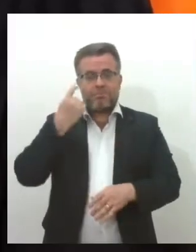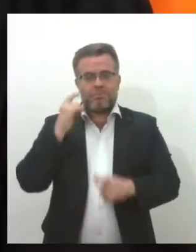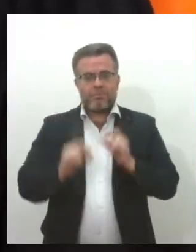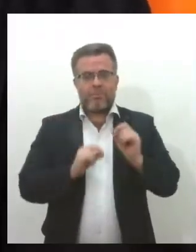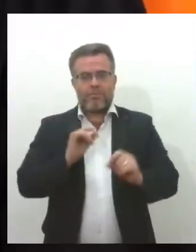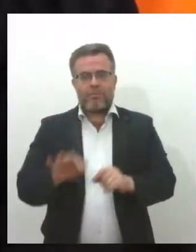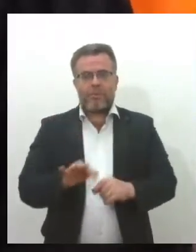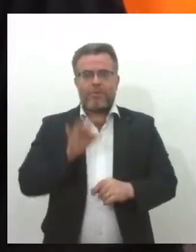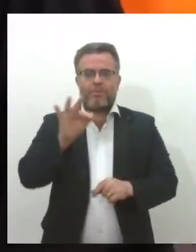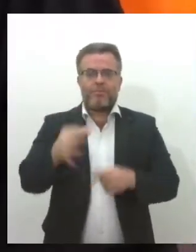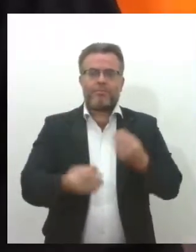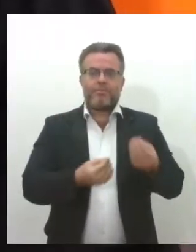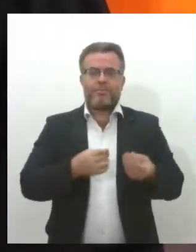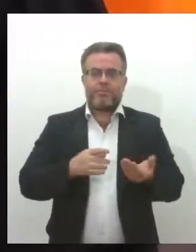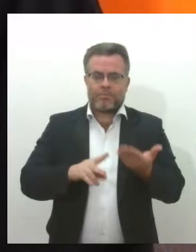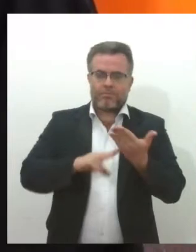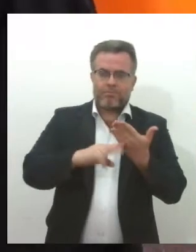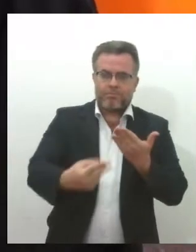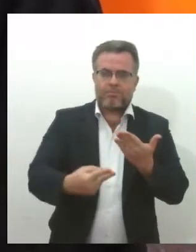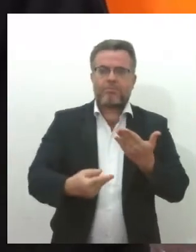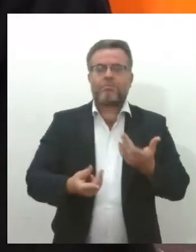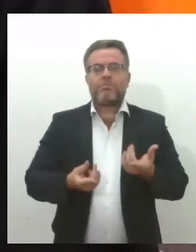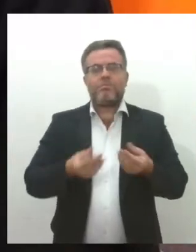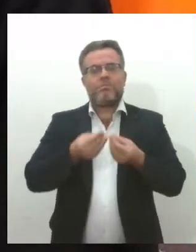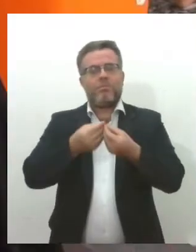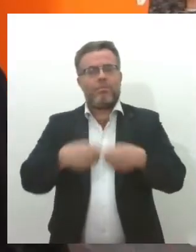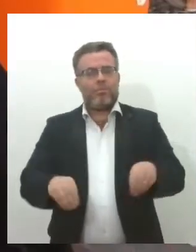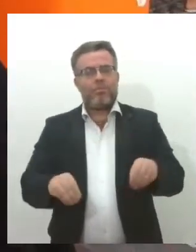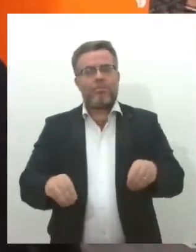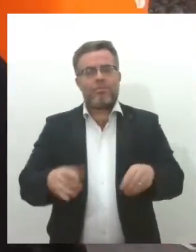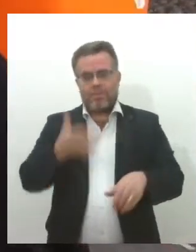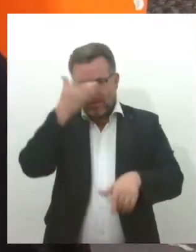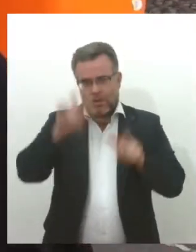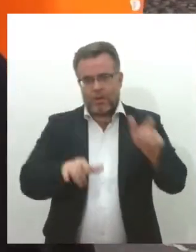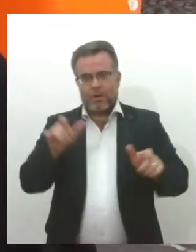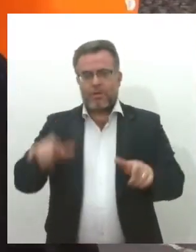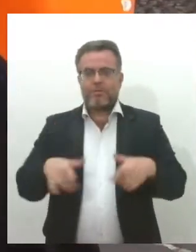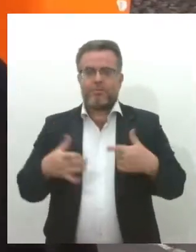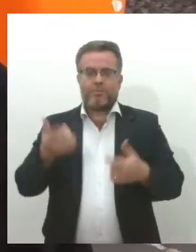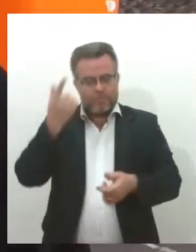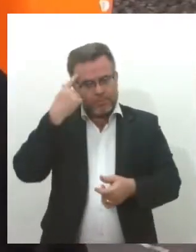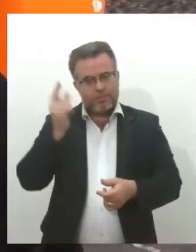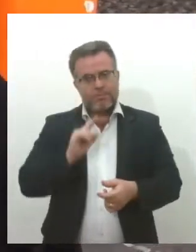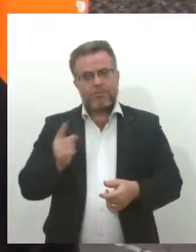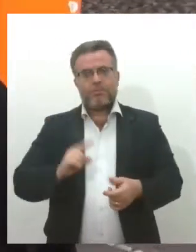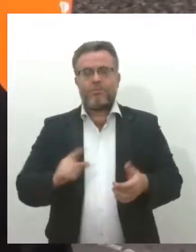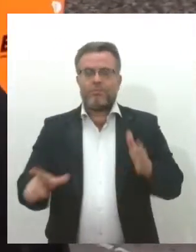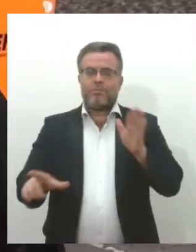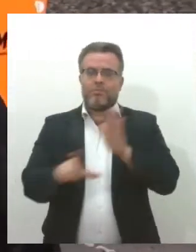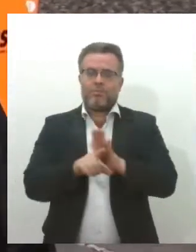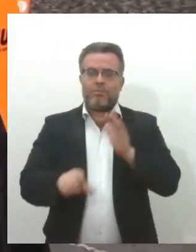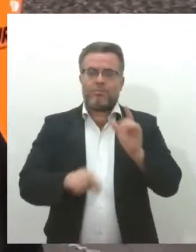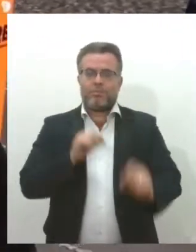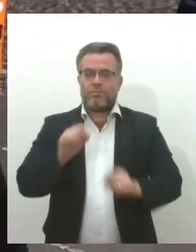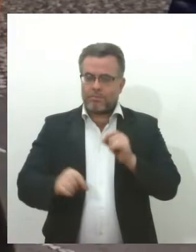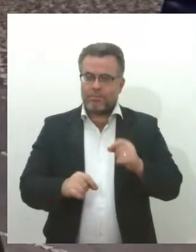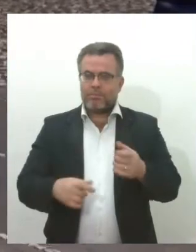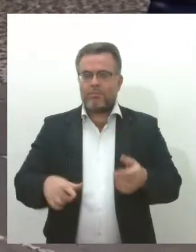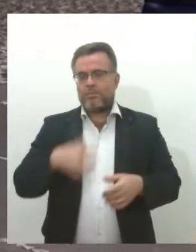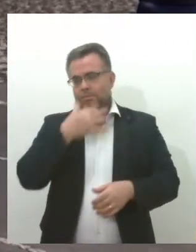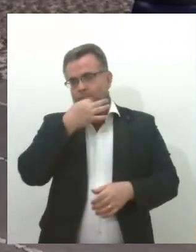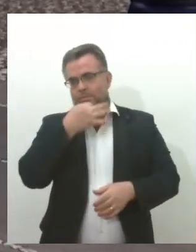o que Poderia gerar de custo aos Comerciantes não eu não tinha conhecimento da Lei Porém na minha opinião